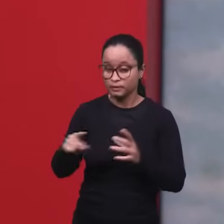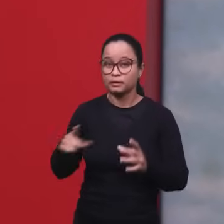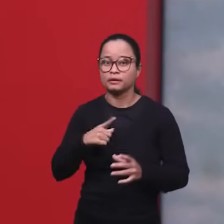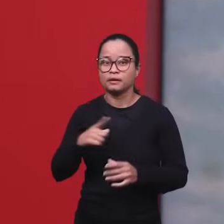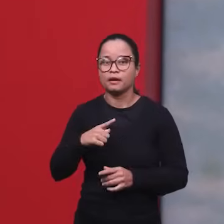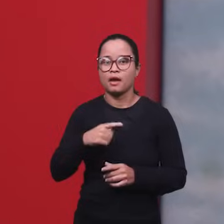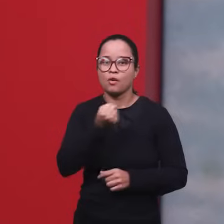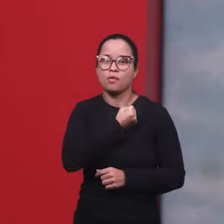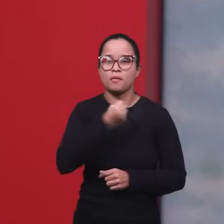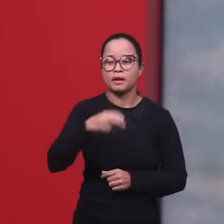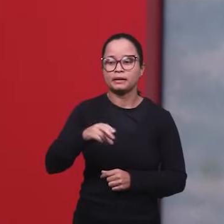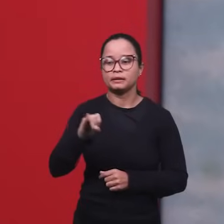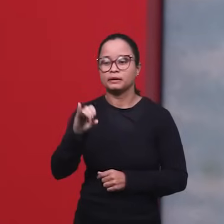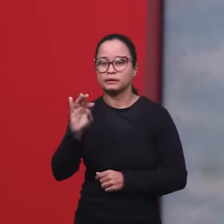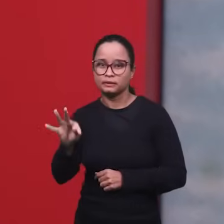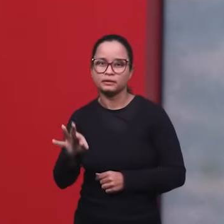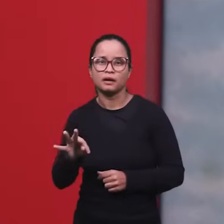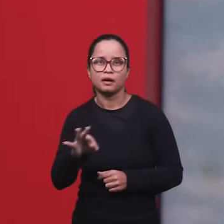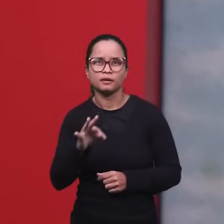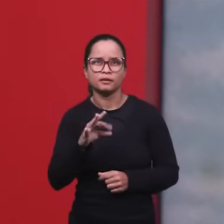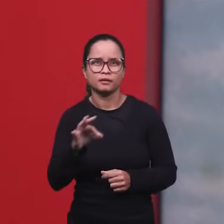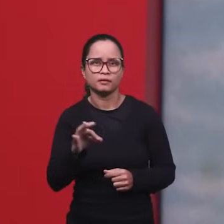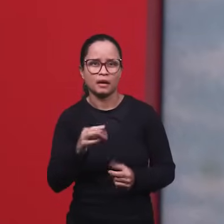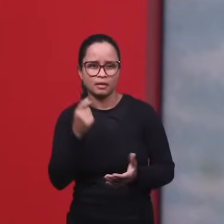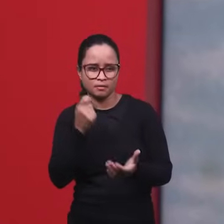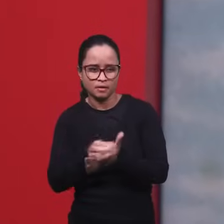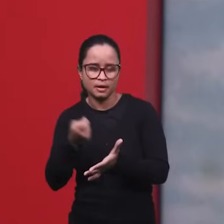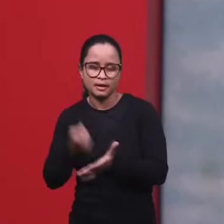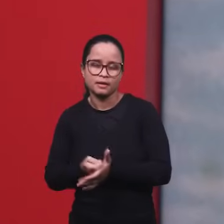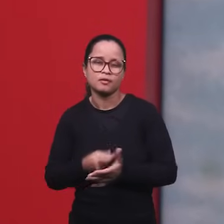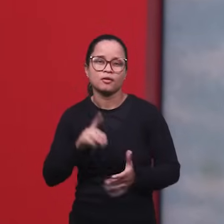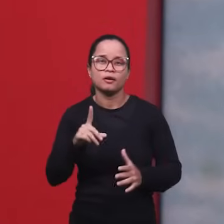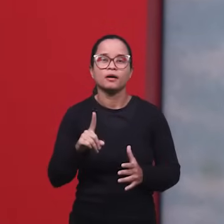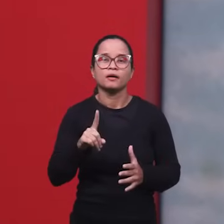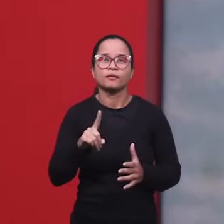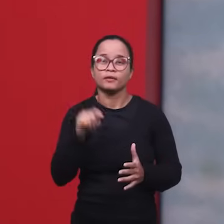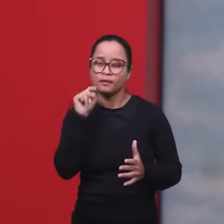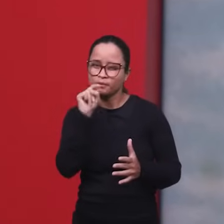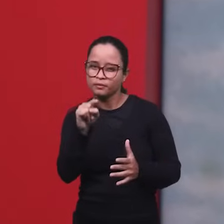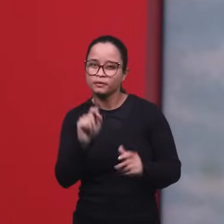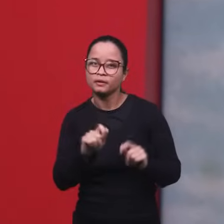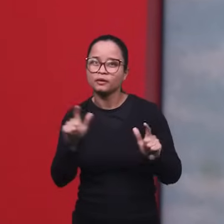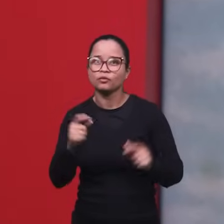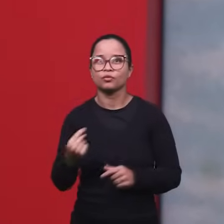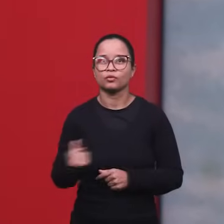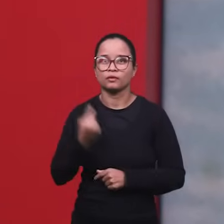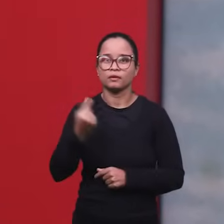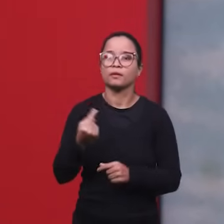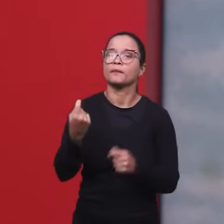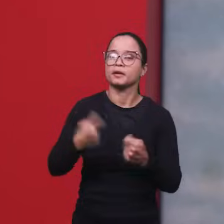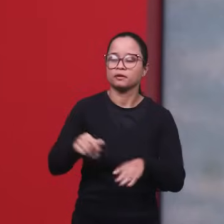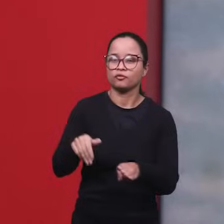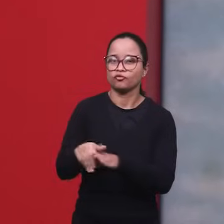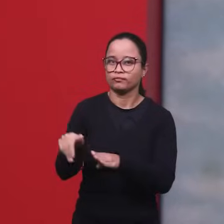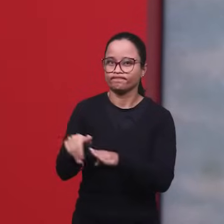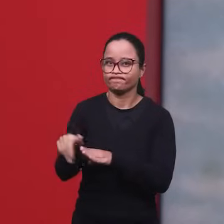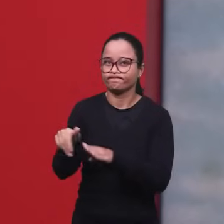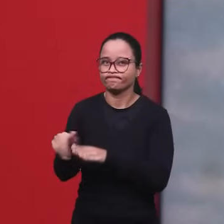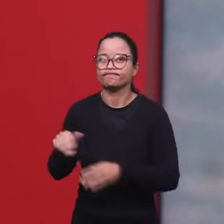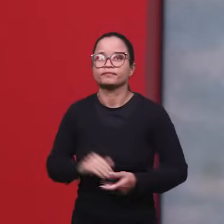NIT. Então, na hora de fazer a contribuição, é só clicar lá, que é muito simples. É claro que vocês não vão fazer sozinhos, né? Precisa de uma